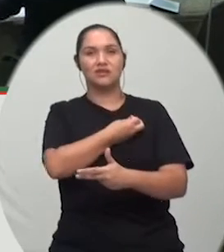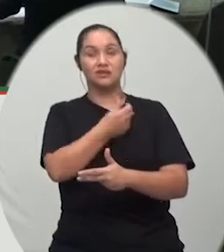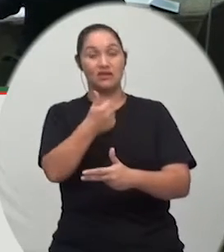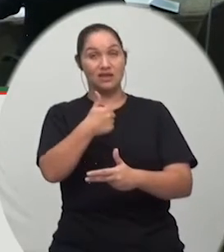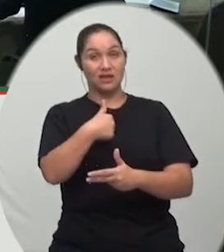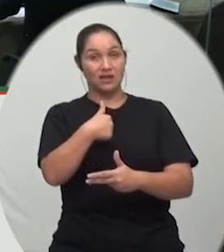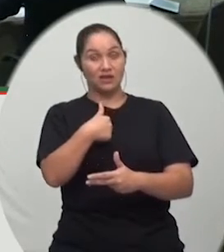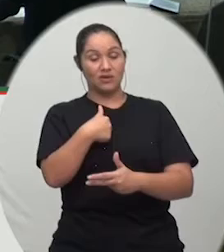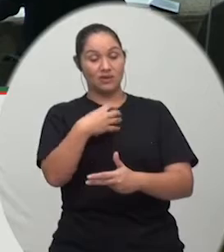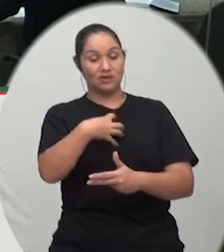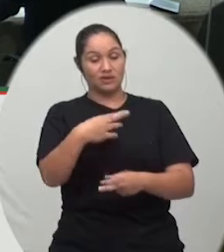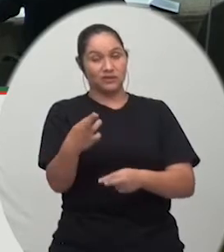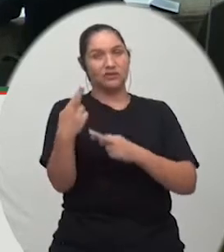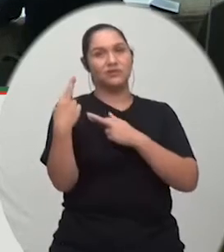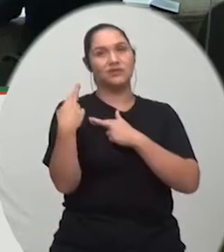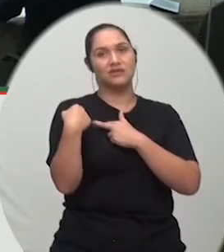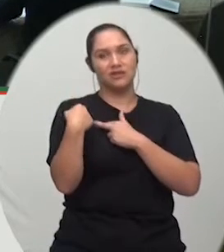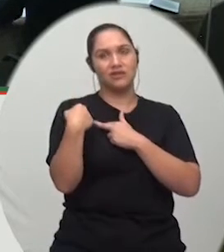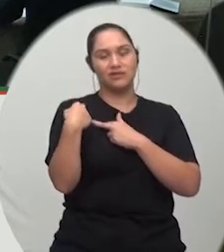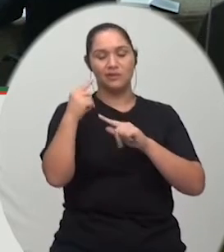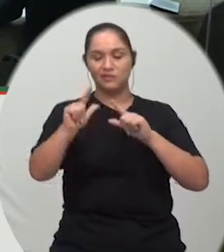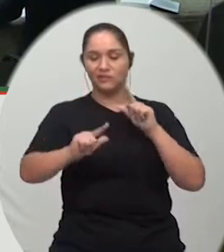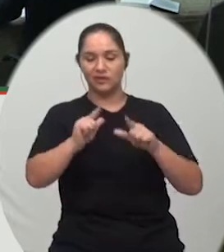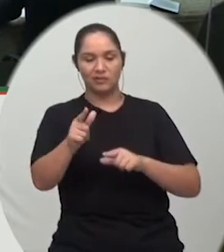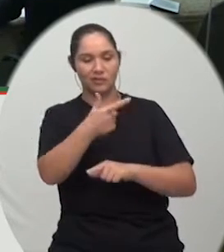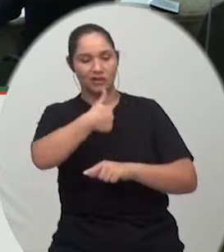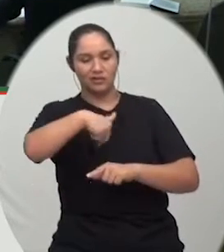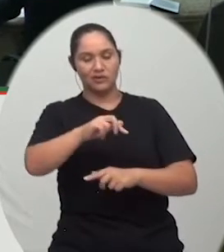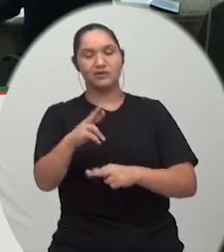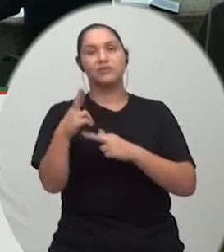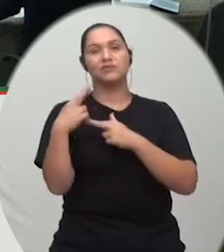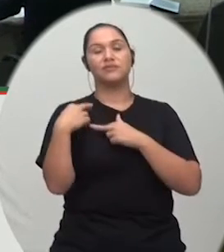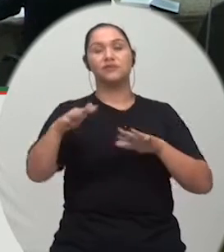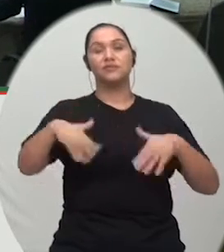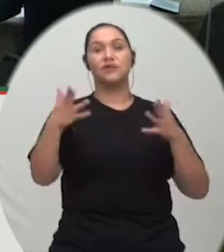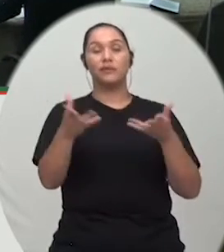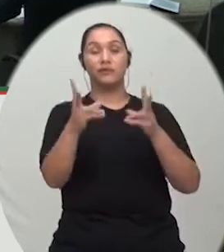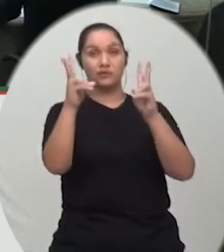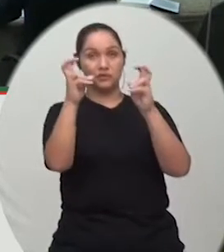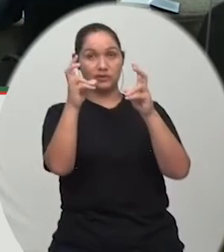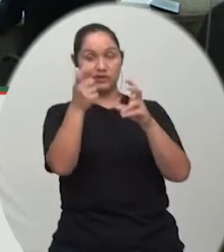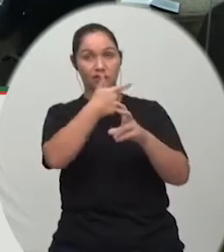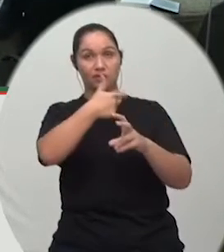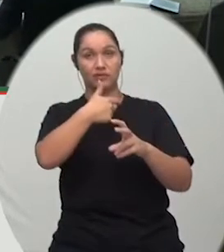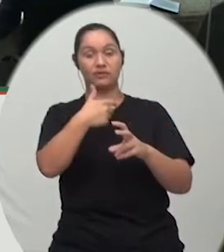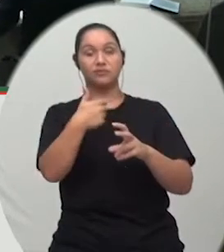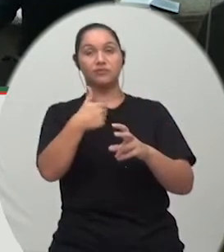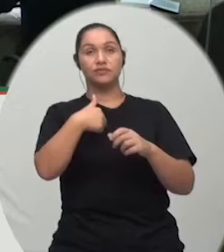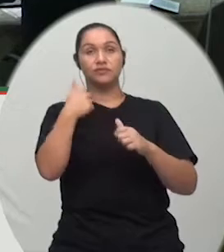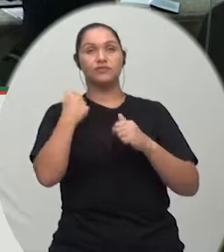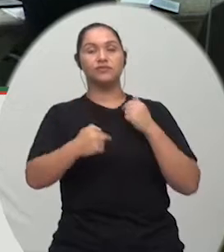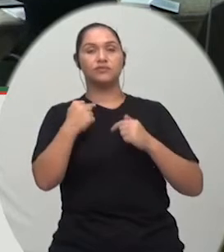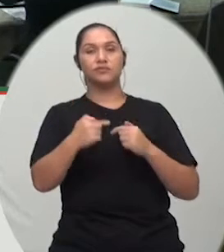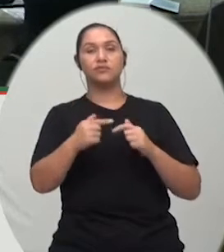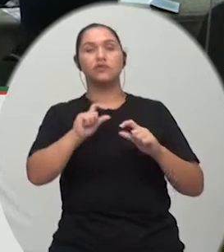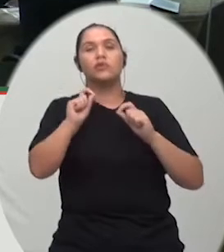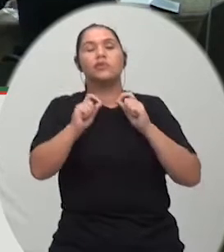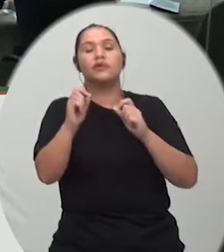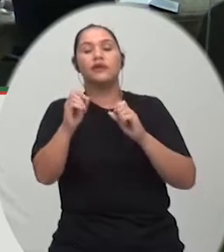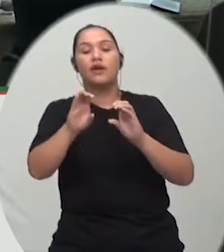trabalho. Hoje eu trago uma temática mais que diz respeito às comunidades de